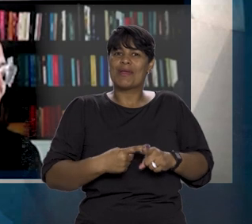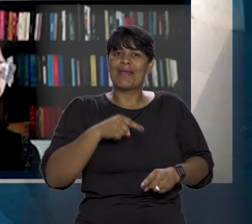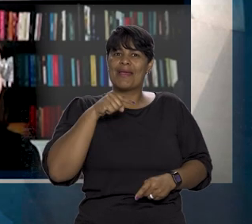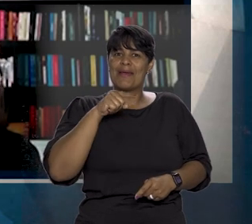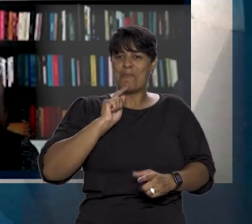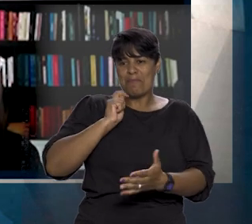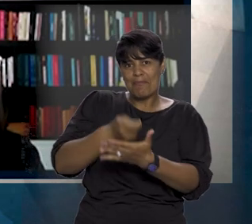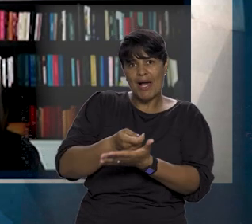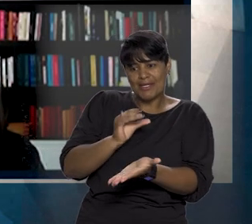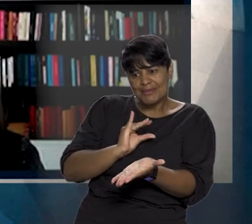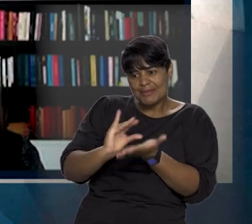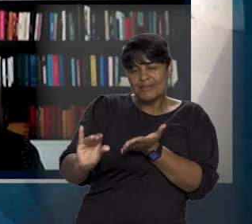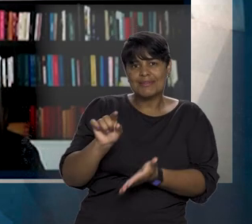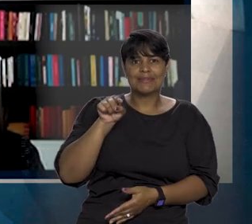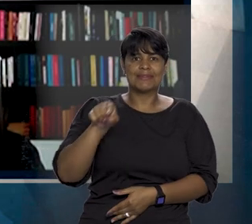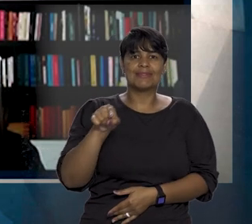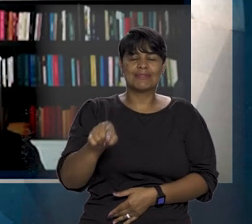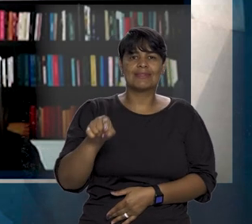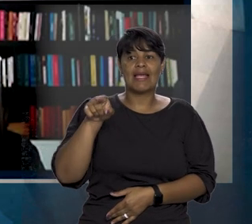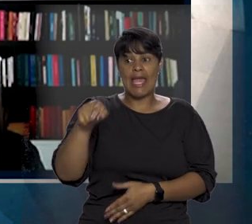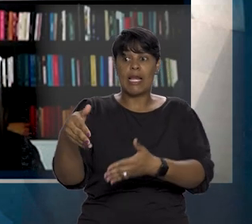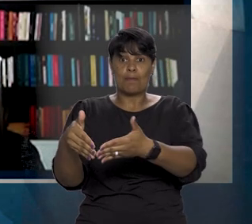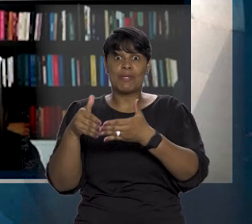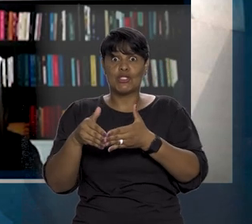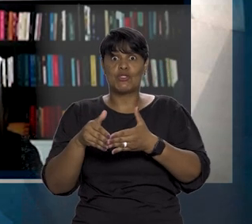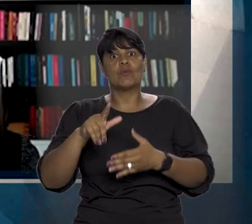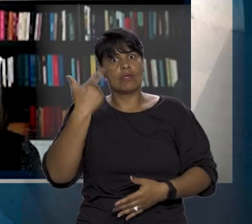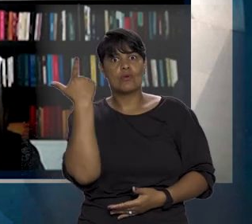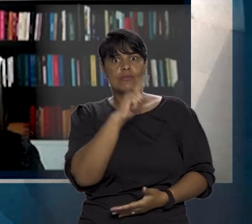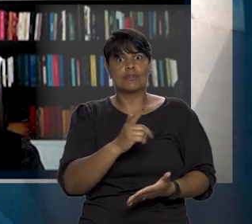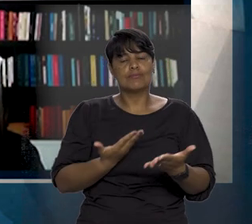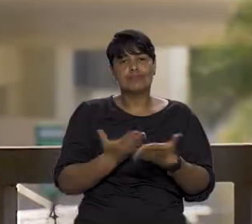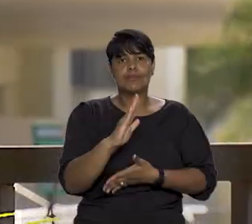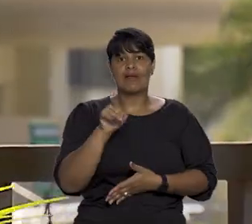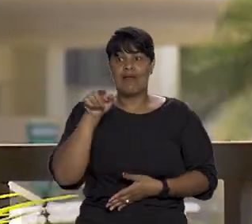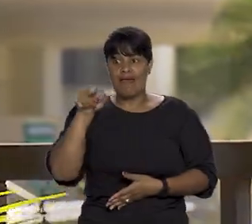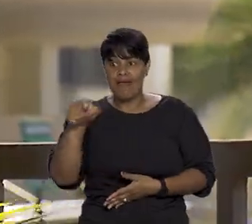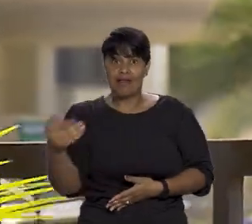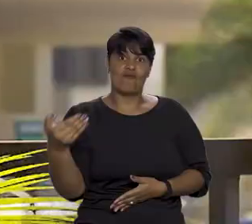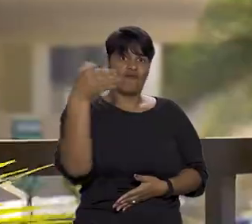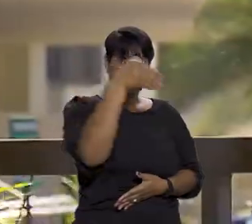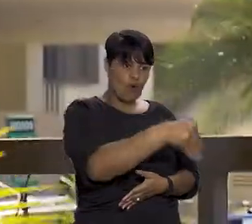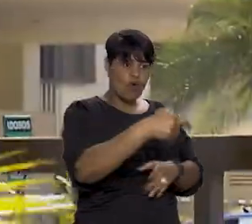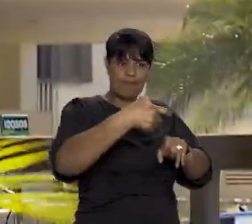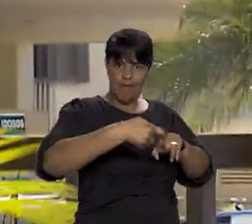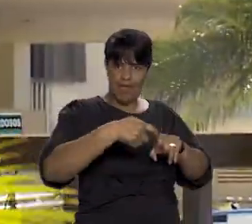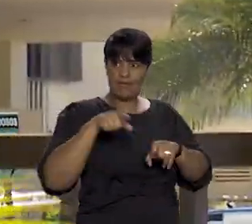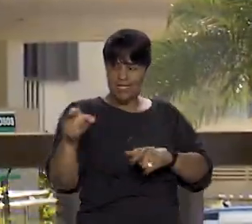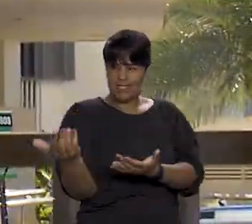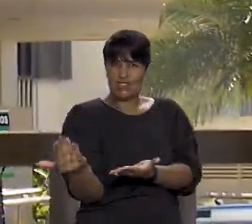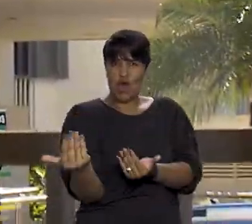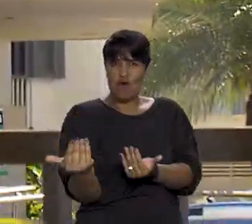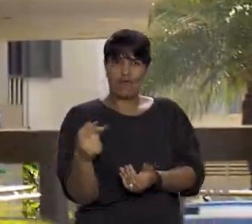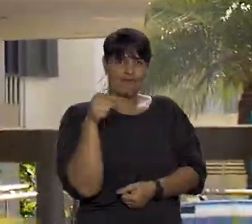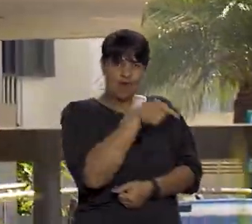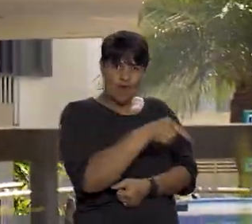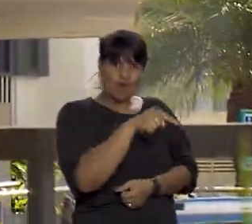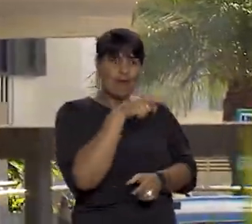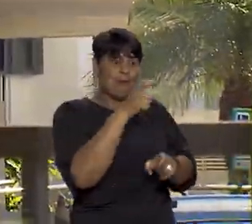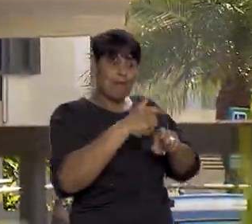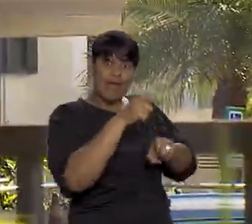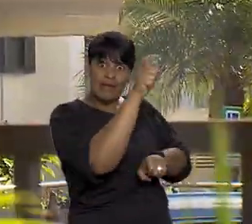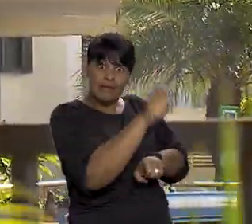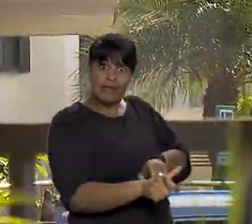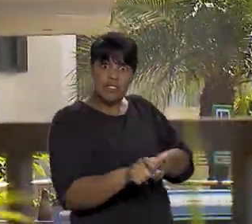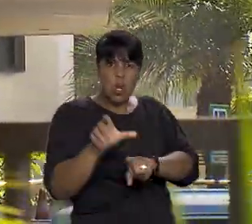pelo pagamento da indenização obtida judicialmente pela mulher que na adolescência sofreu abuso sexual cometido por um